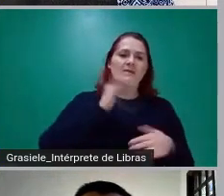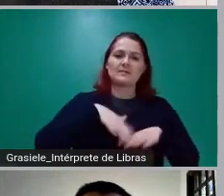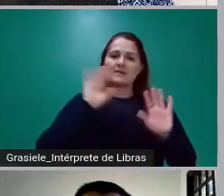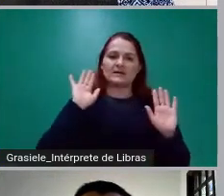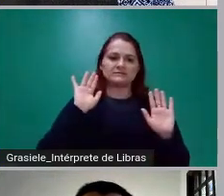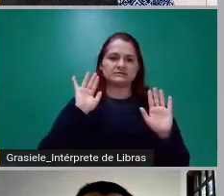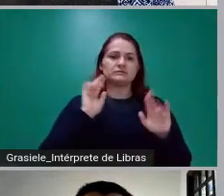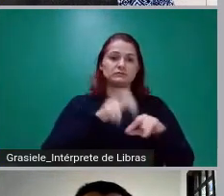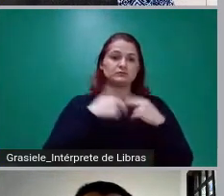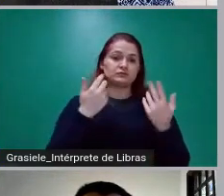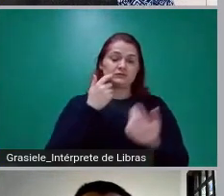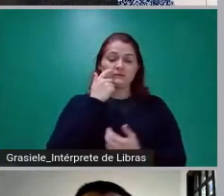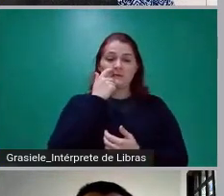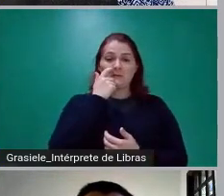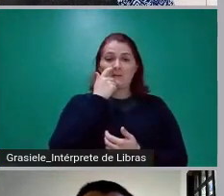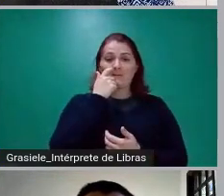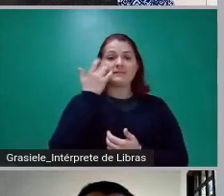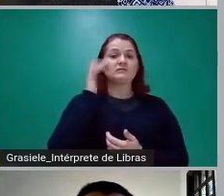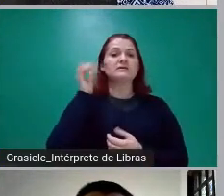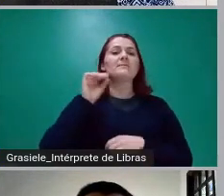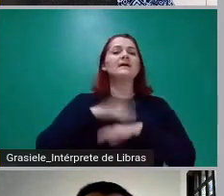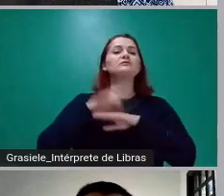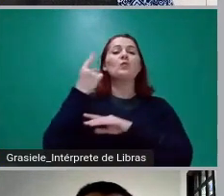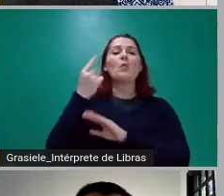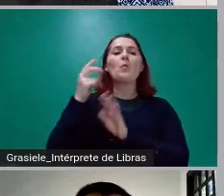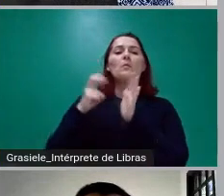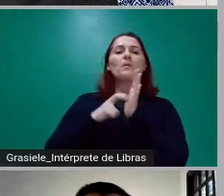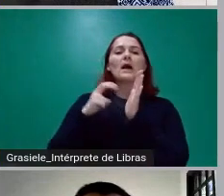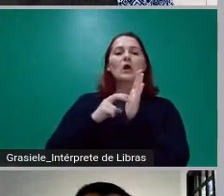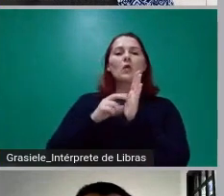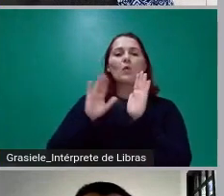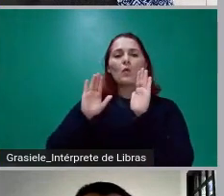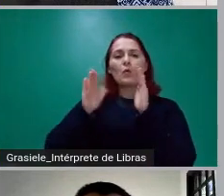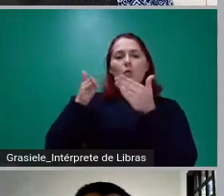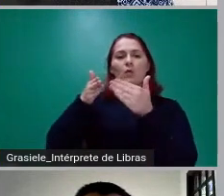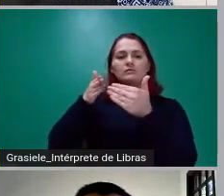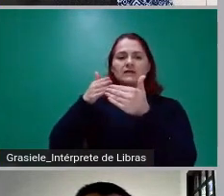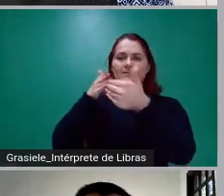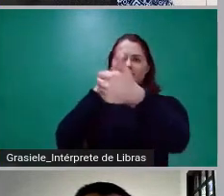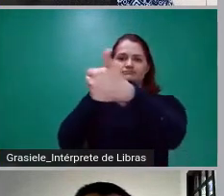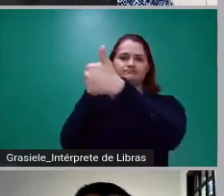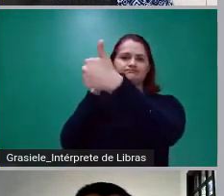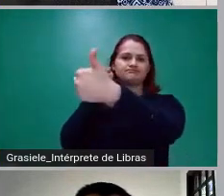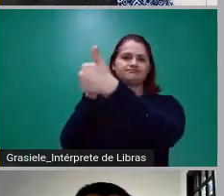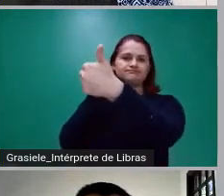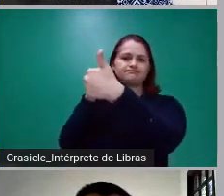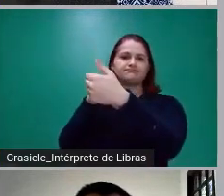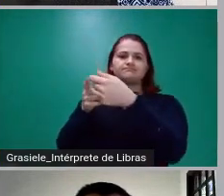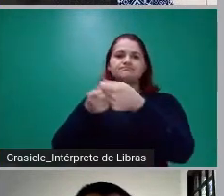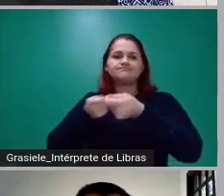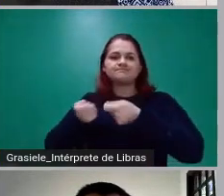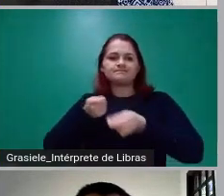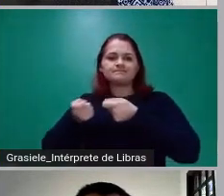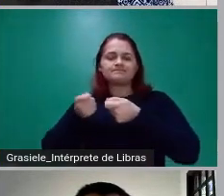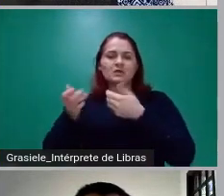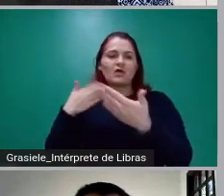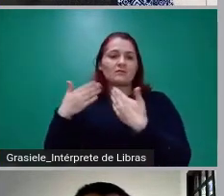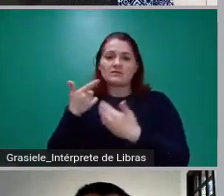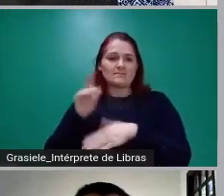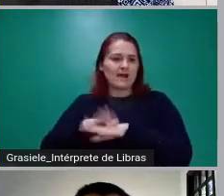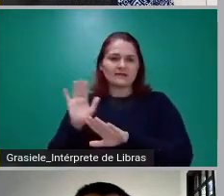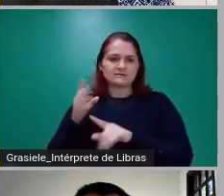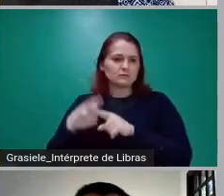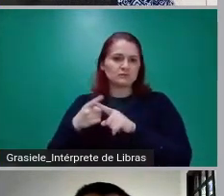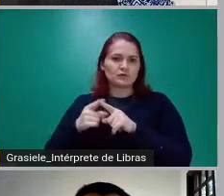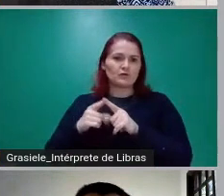pagamento perante um banco em específico com quem você vai poder dialogar num sistema de paridade um pouco melhor. Agora você tem uma luta